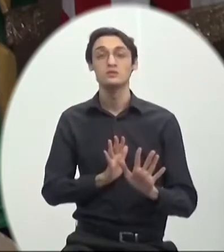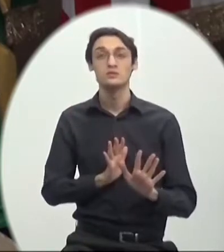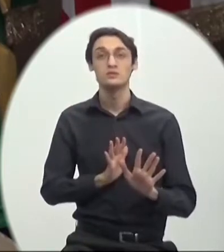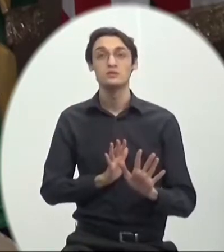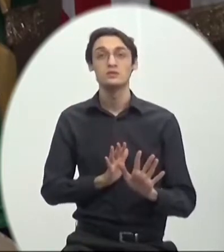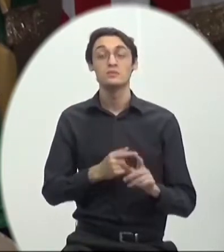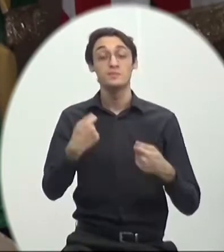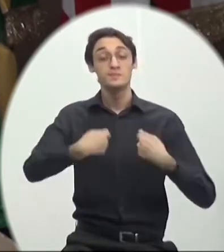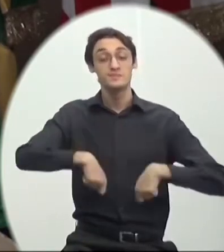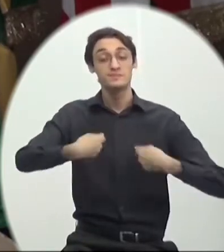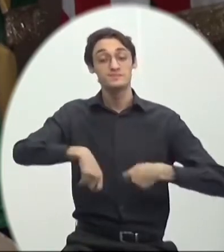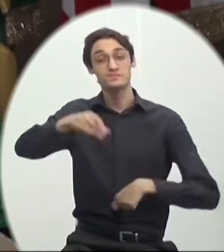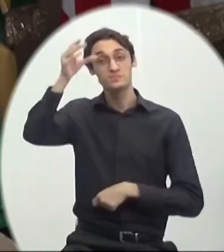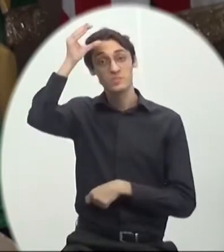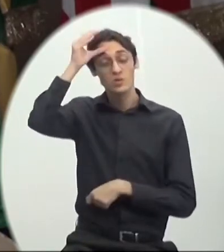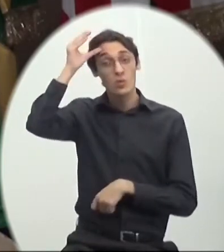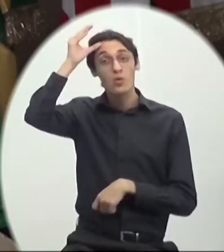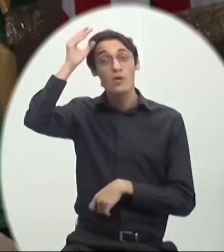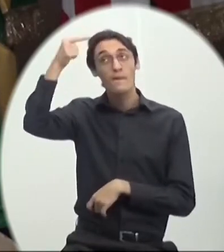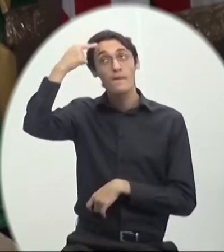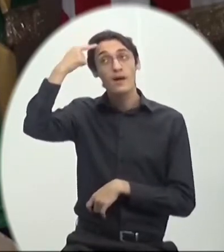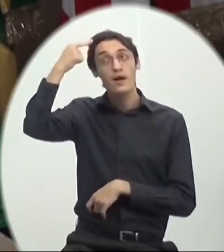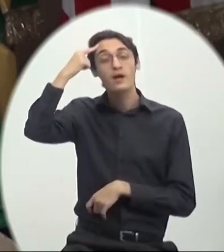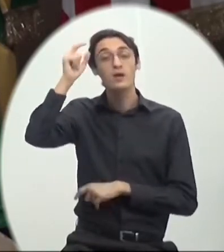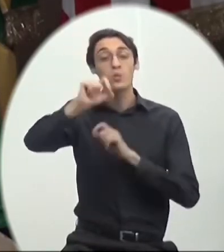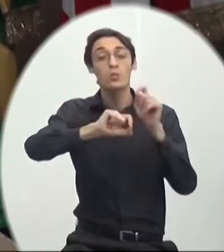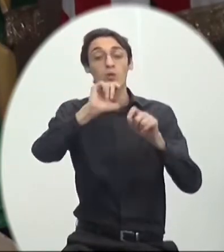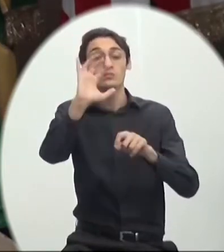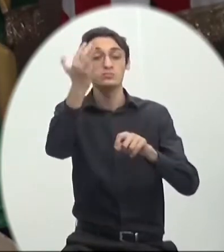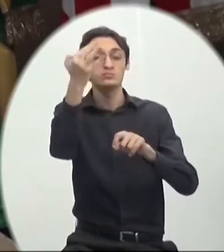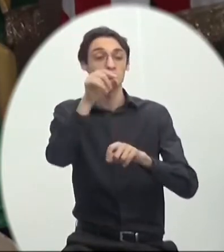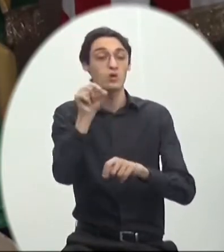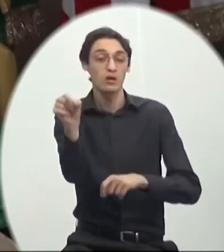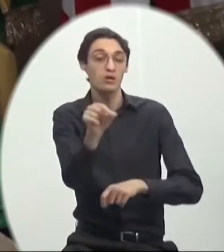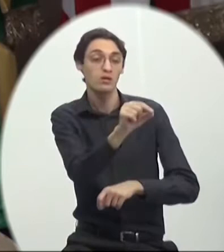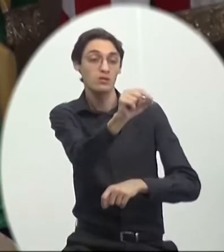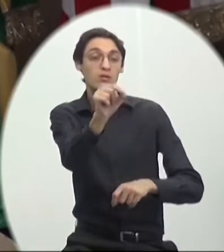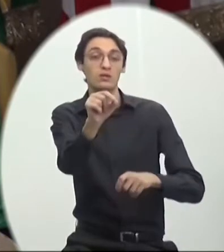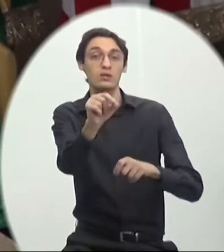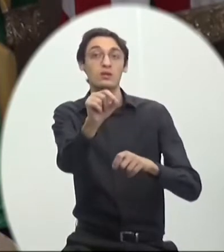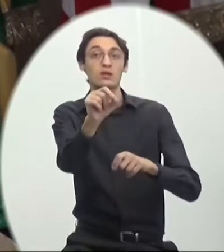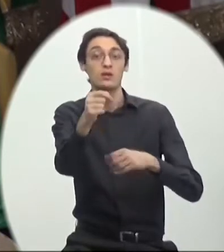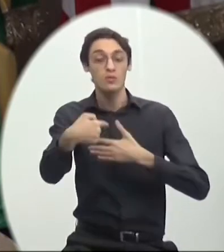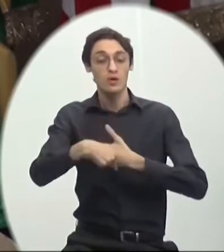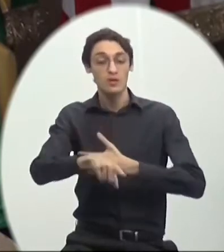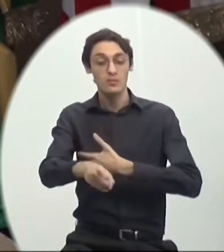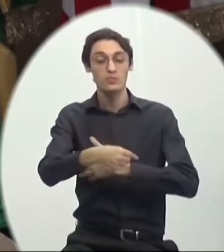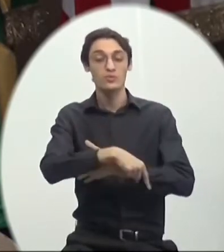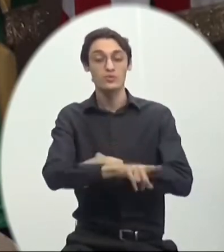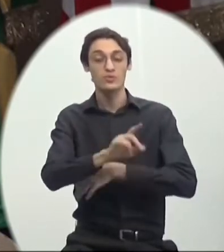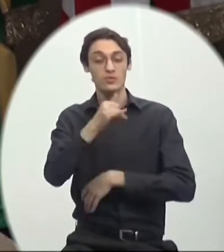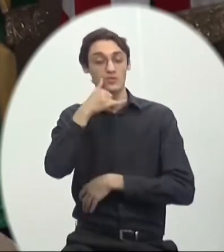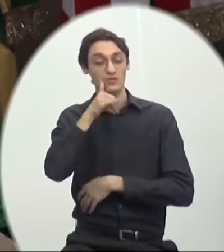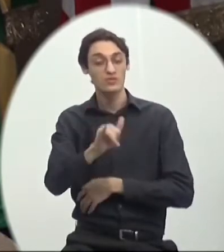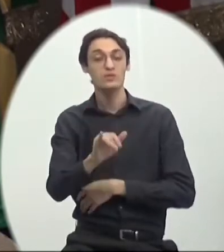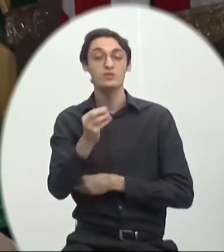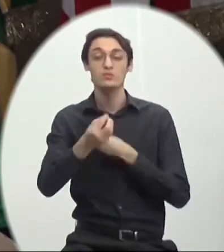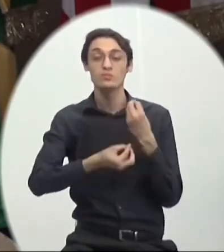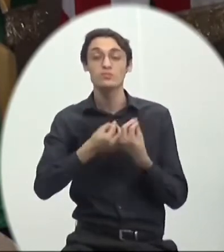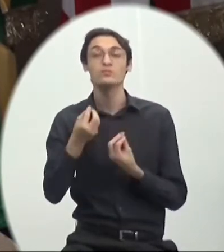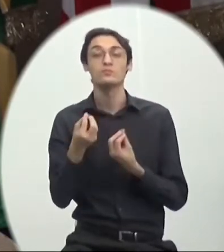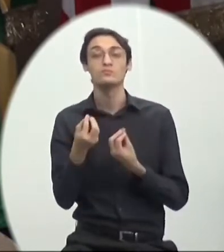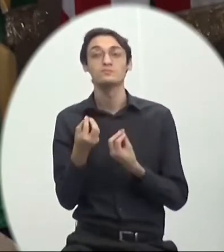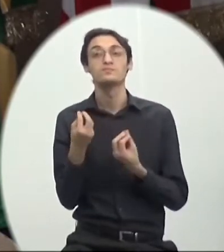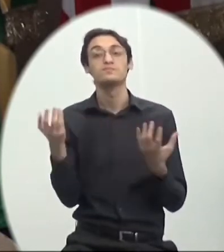ter consciência do que está acontecendo e da sua proteção. Então, eu só trago esse assunto para que a gente